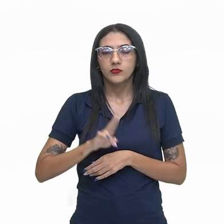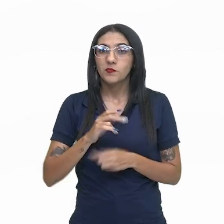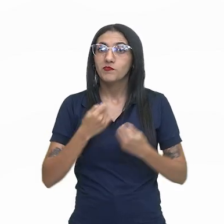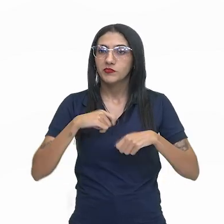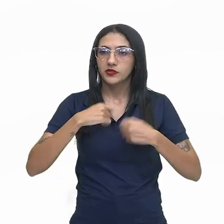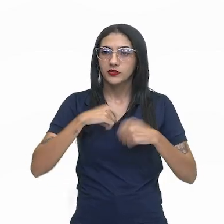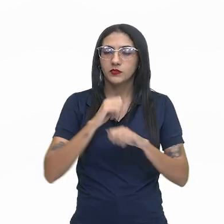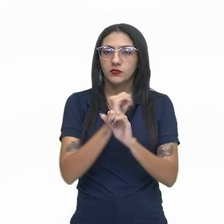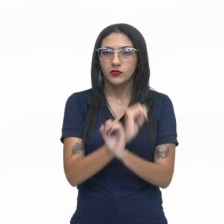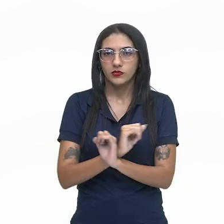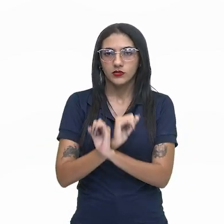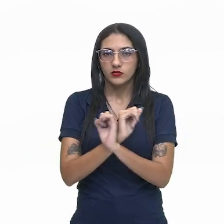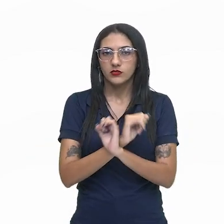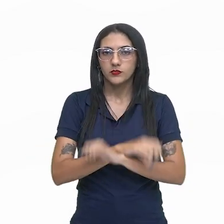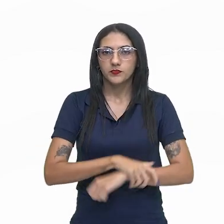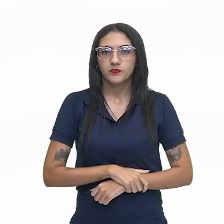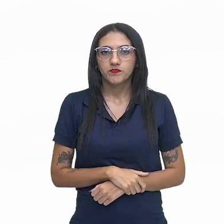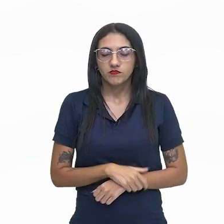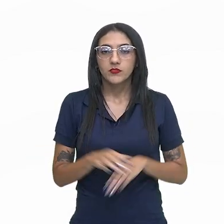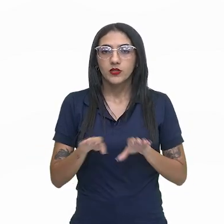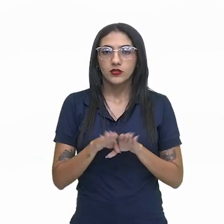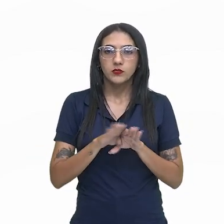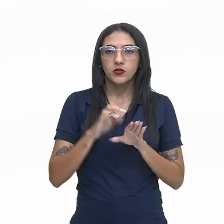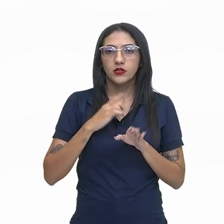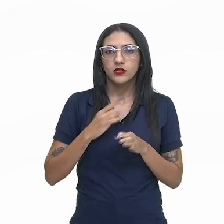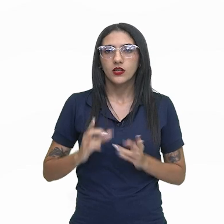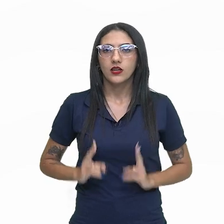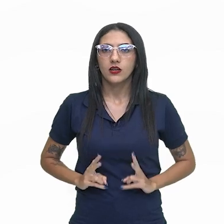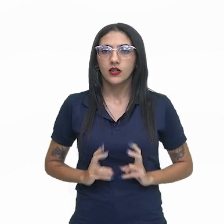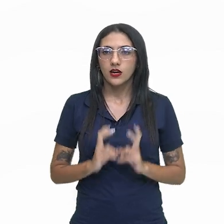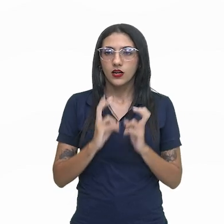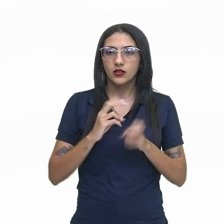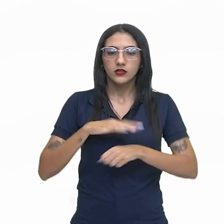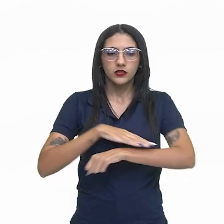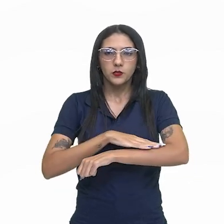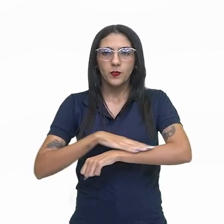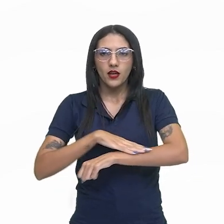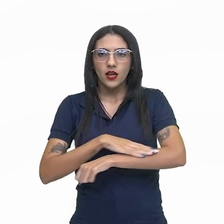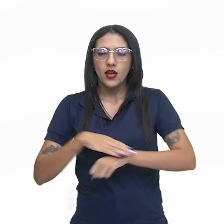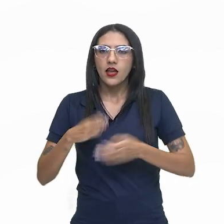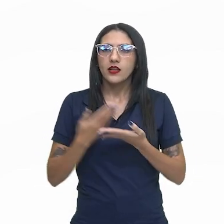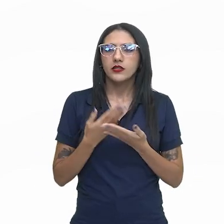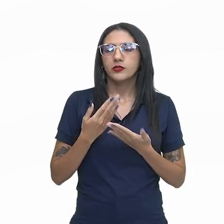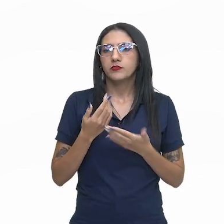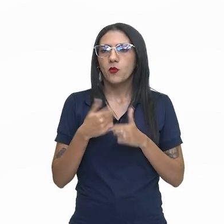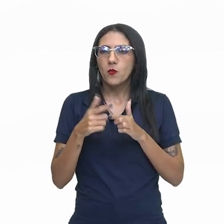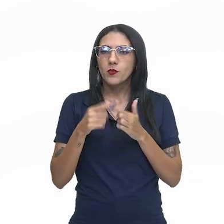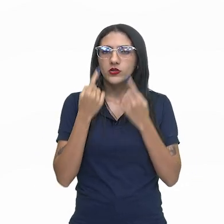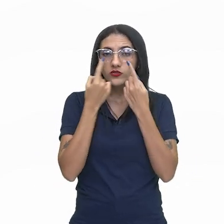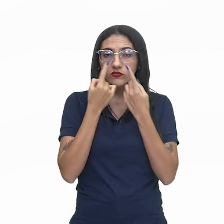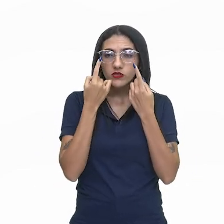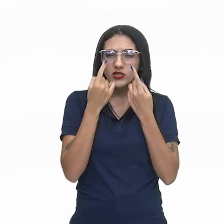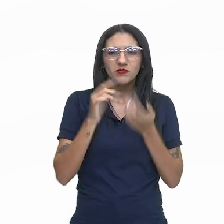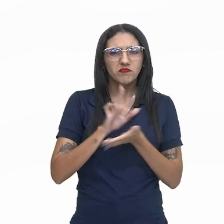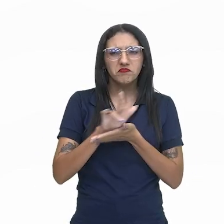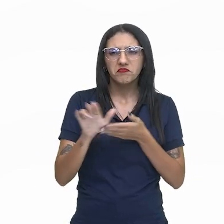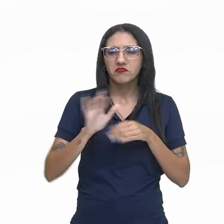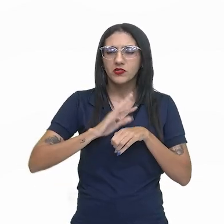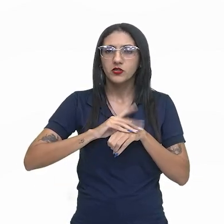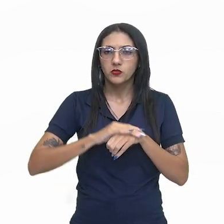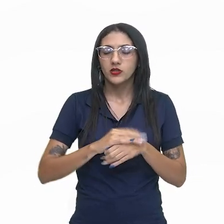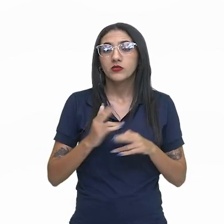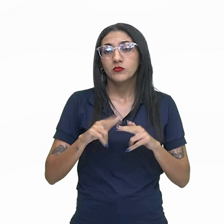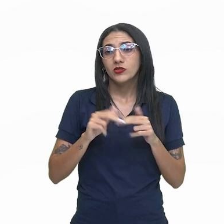proteção, certo? Maior incidência de câncer de pele, catarata, entre outras doenças, né? Justamente por conta